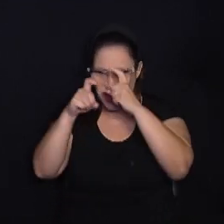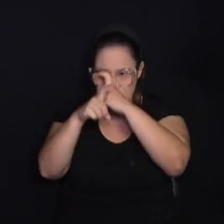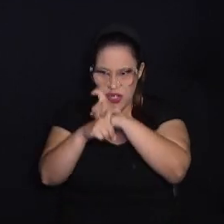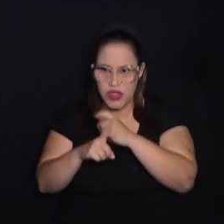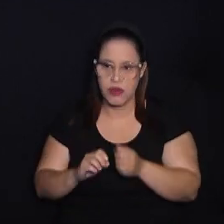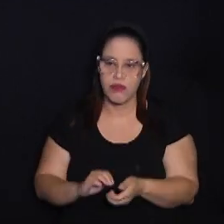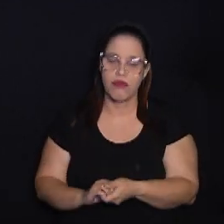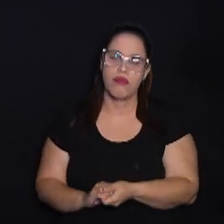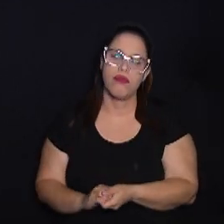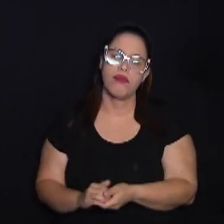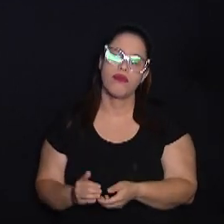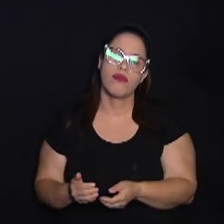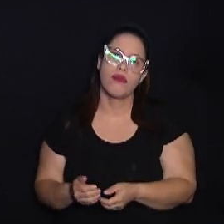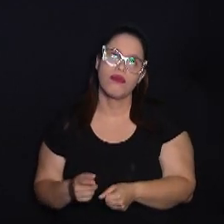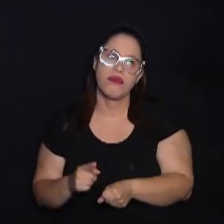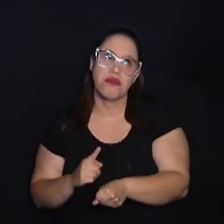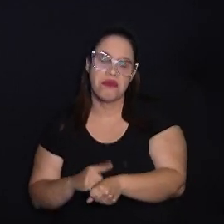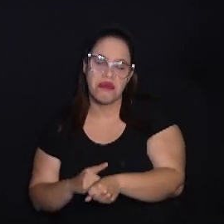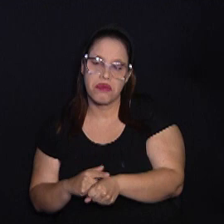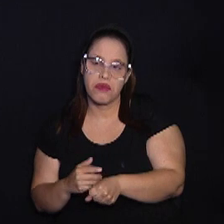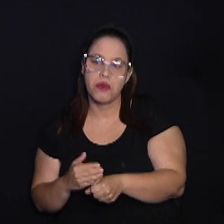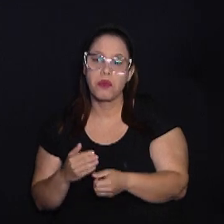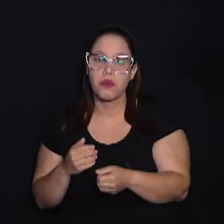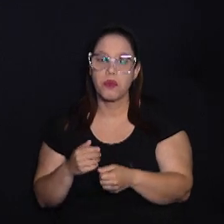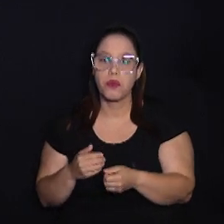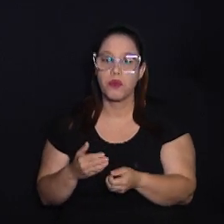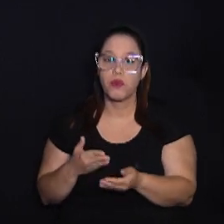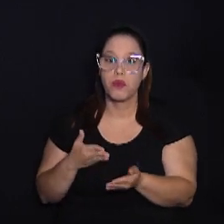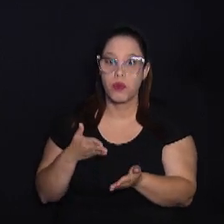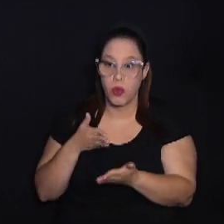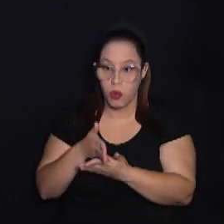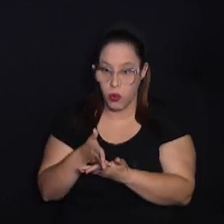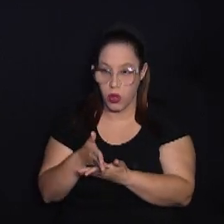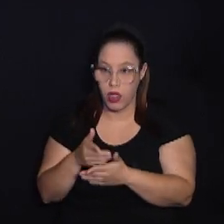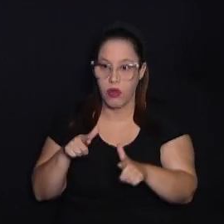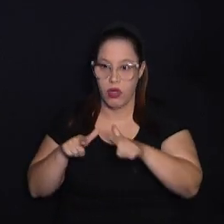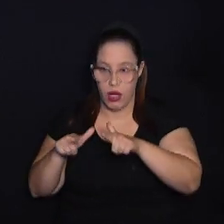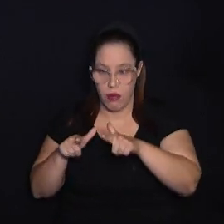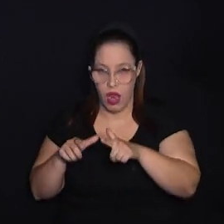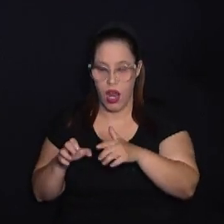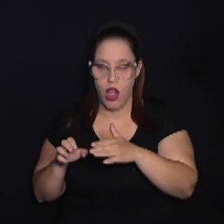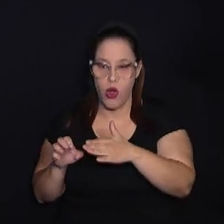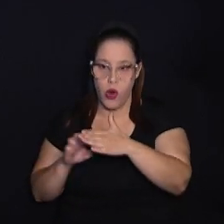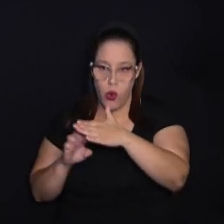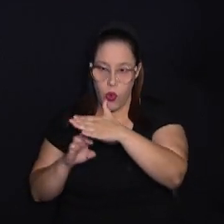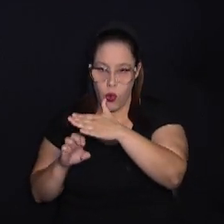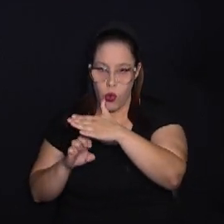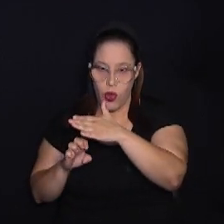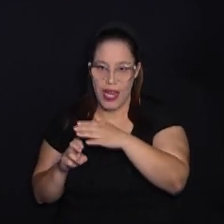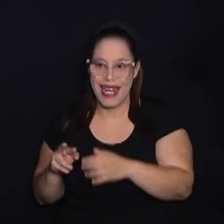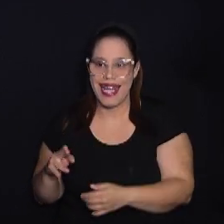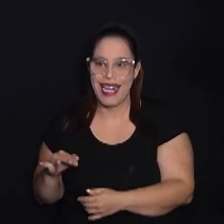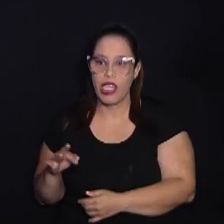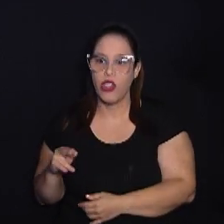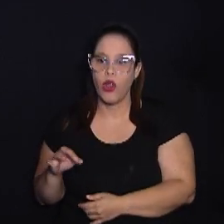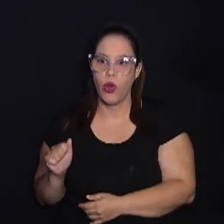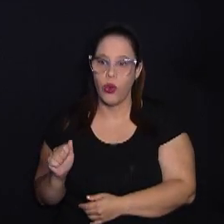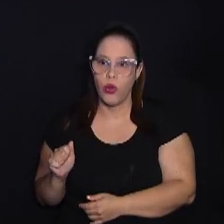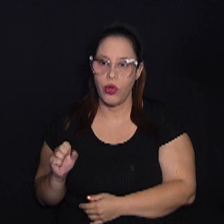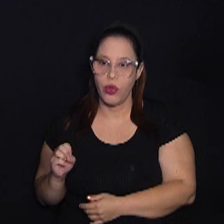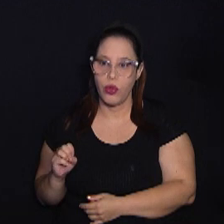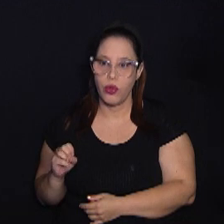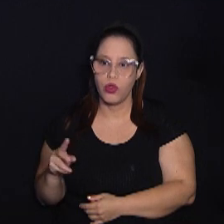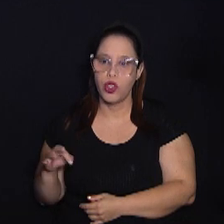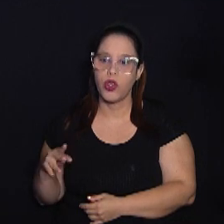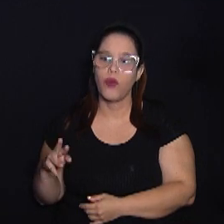nessa época, consegui um trabalho num escritório de contabilidade e de auditoria, onde